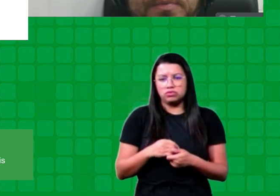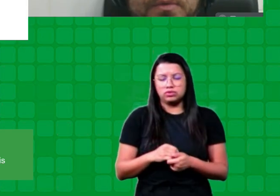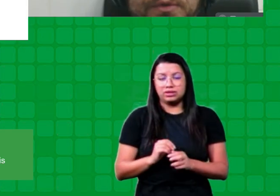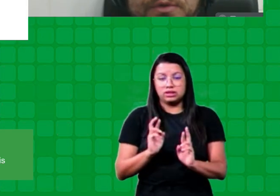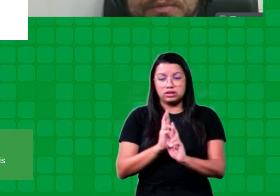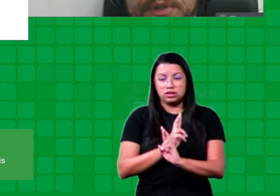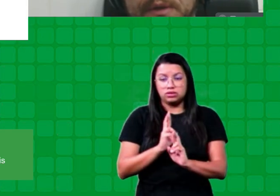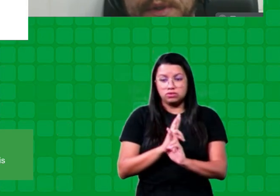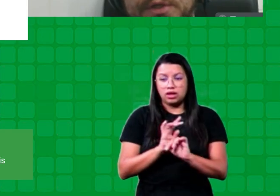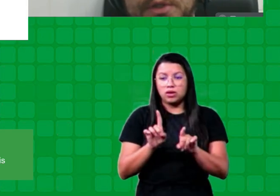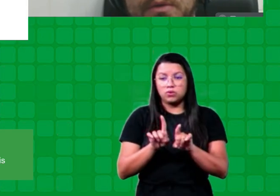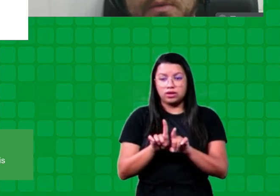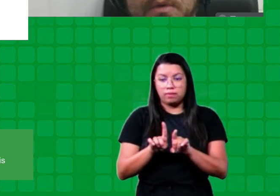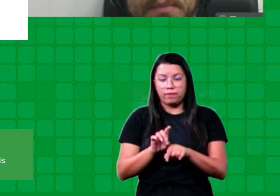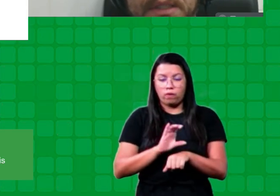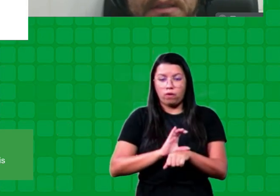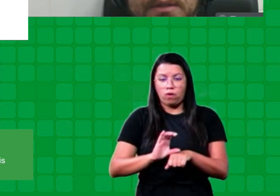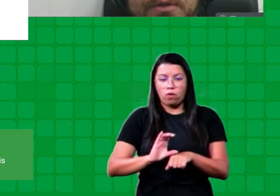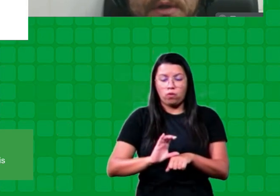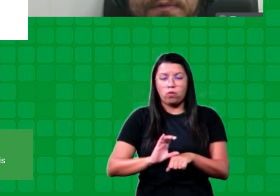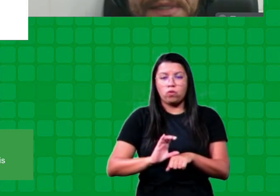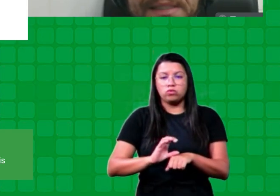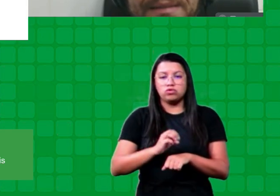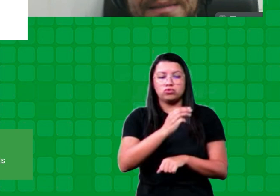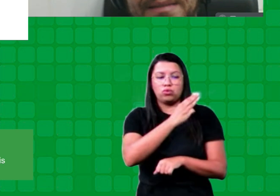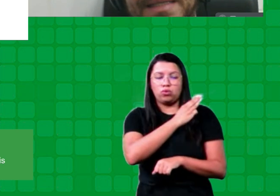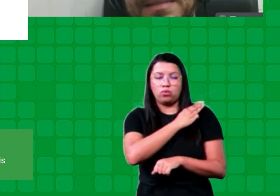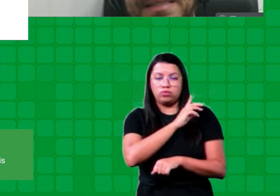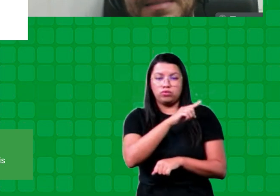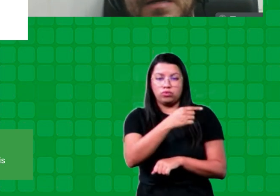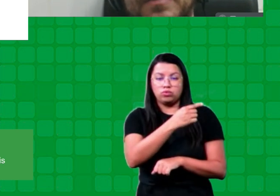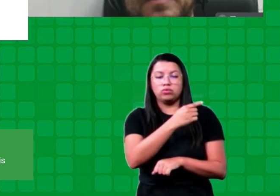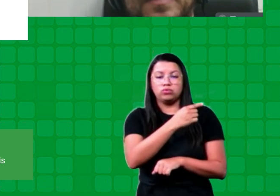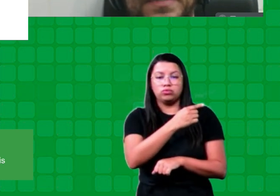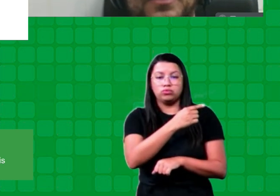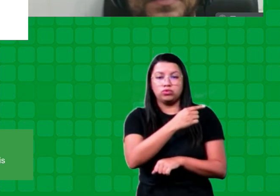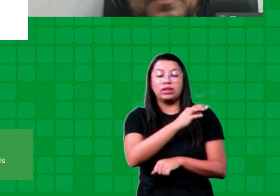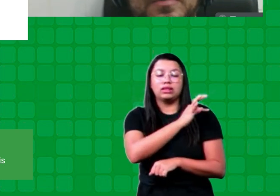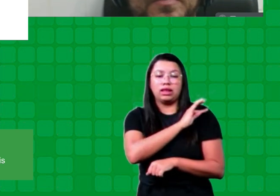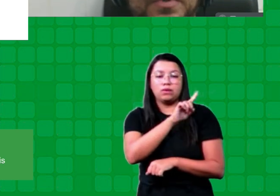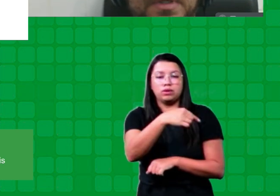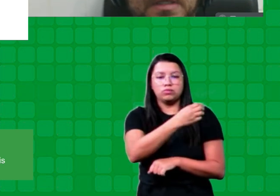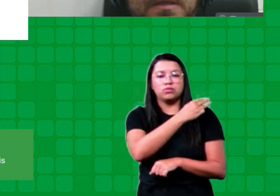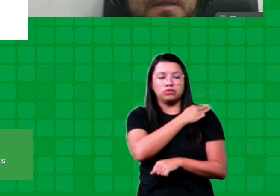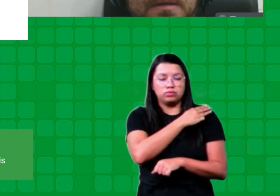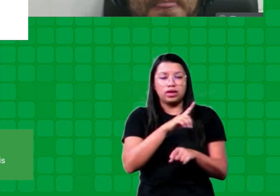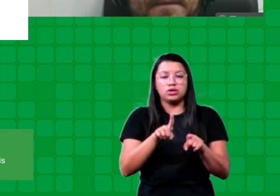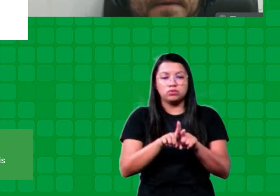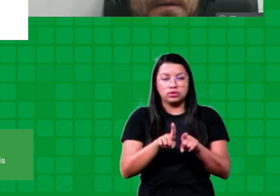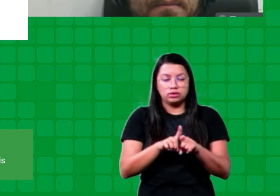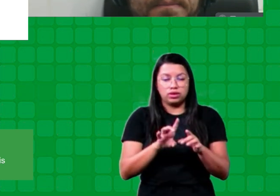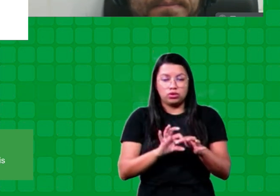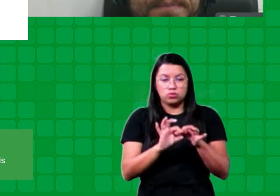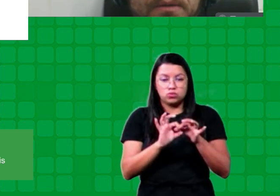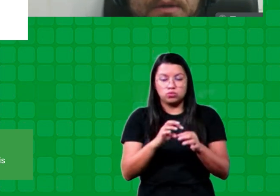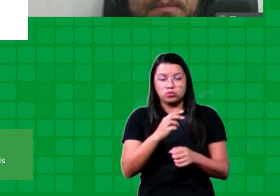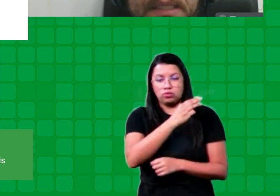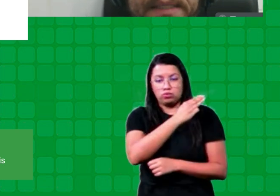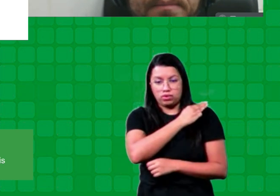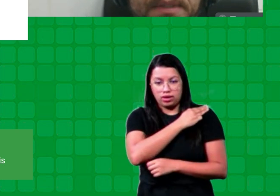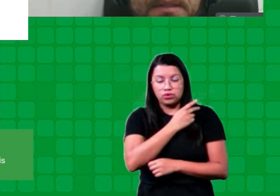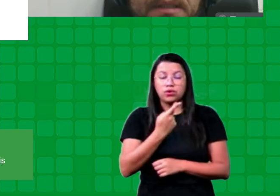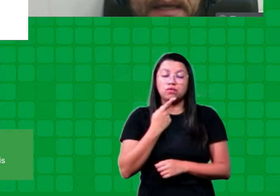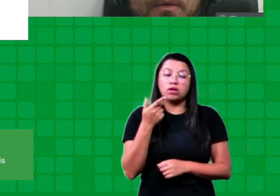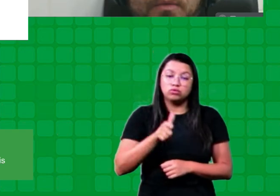mesmo tempo, um curso subsequente e concomitante, eu faço essa ressalva novamente, pessoal, porque pelo que